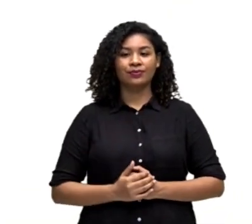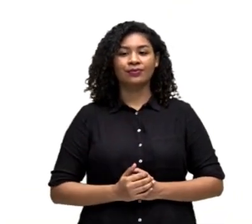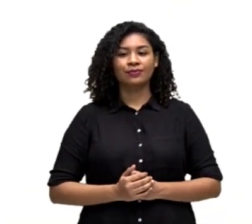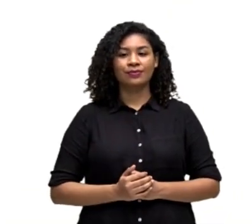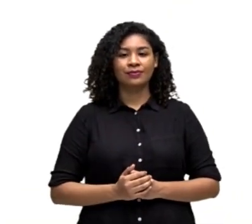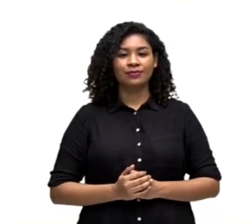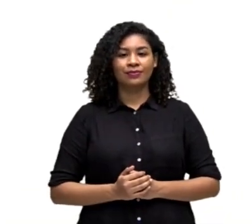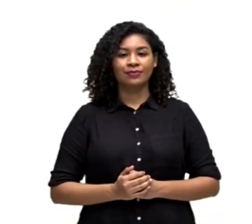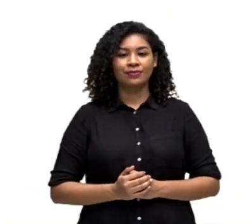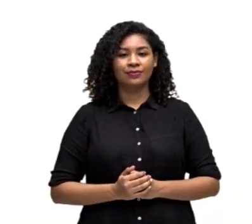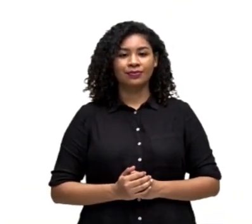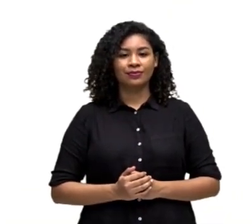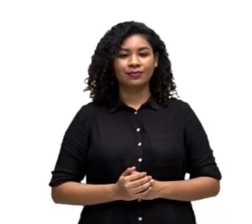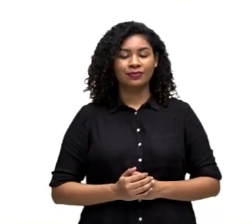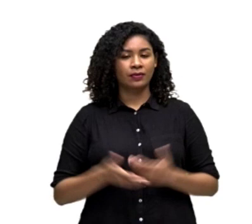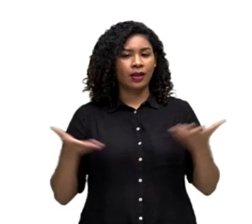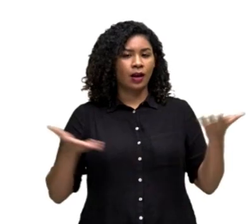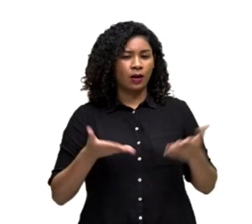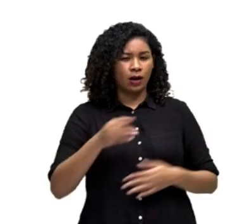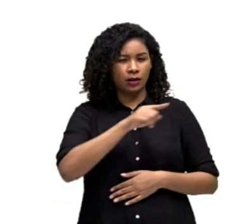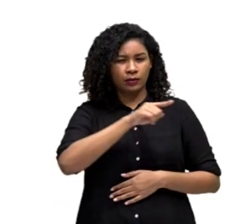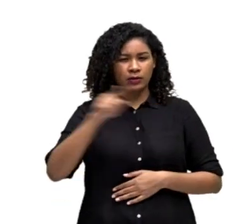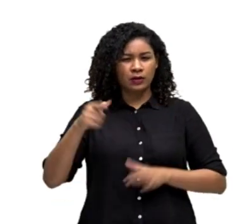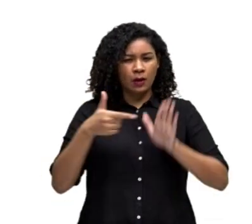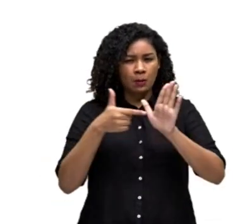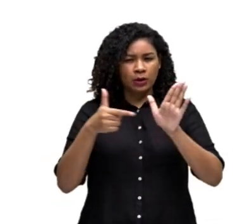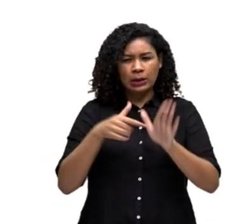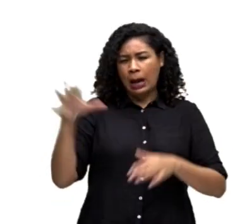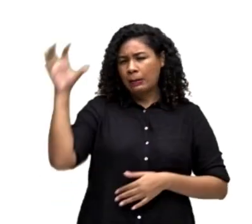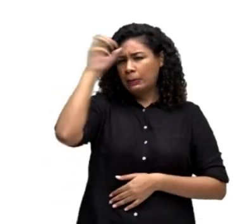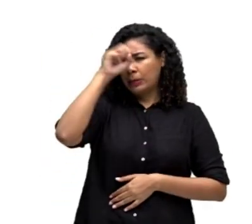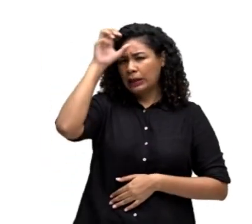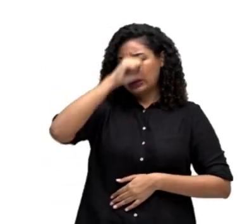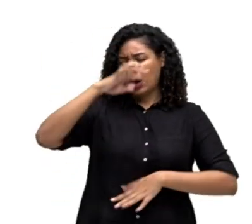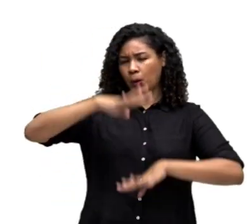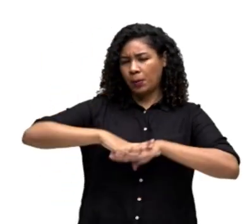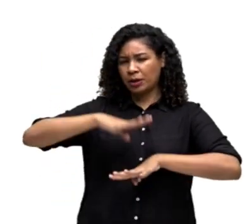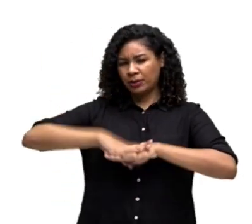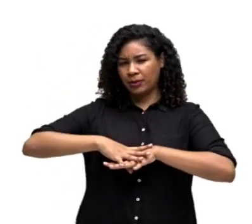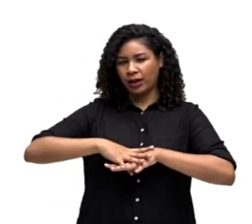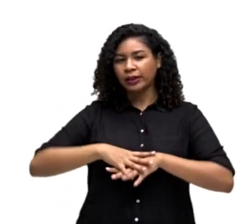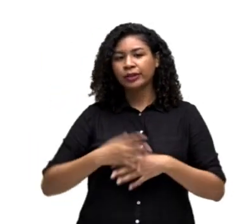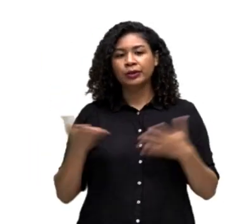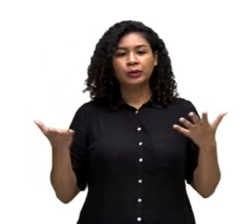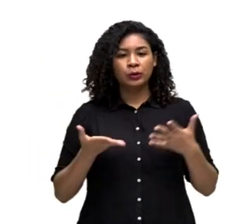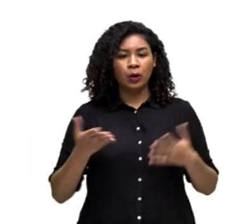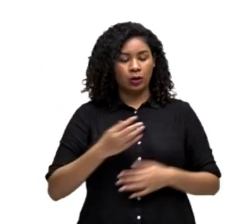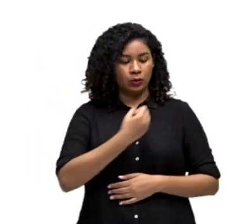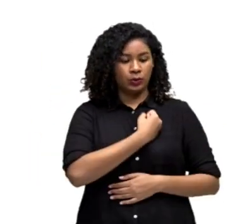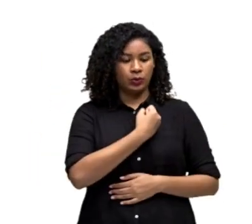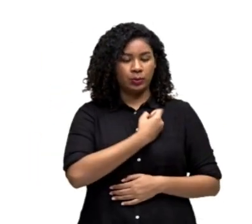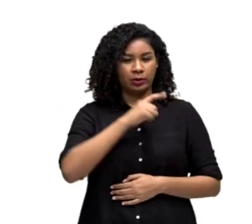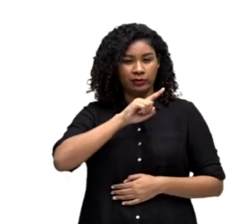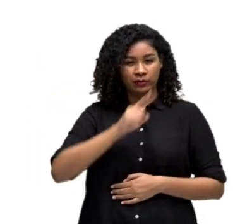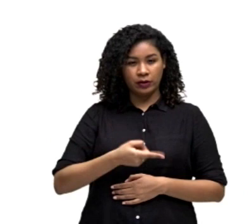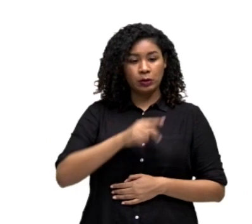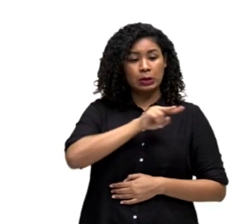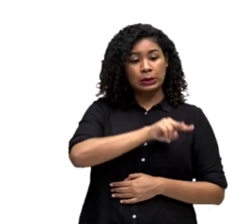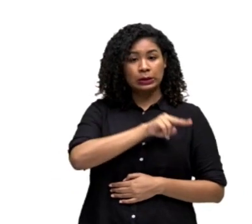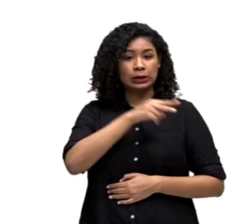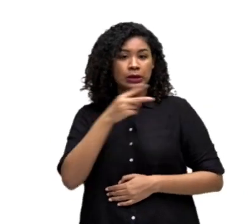seguinte. Mostre que você está fera na matemática e transforme os números decimais a seguir em